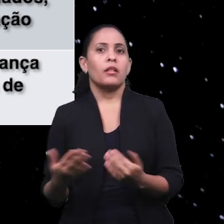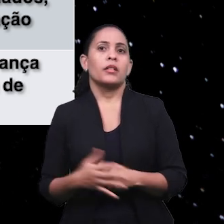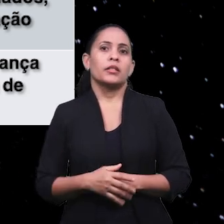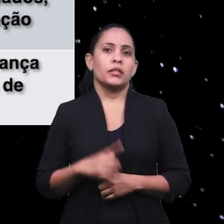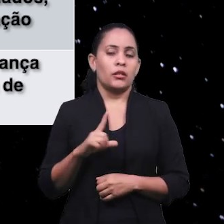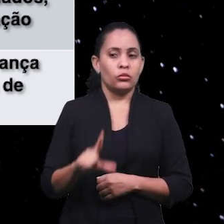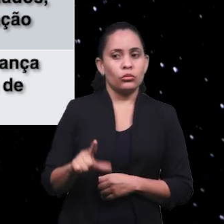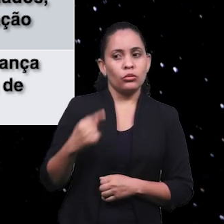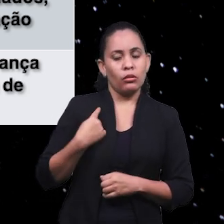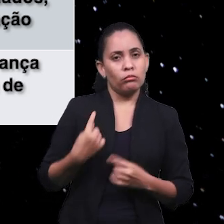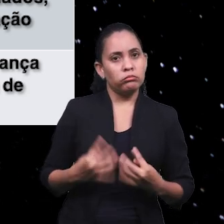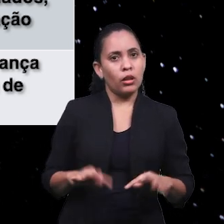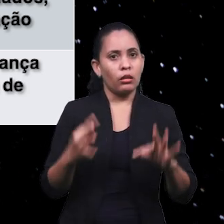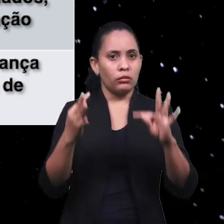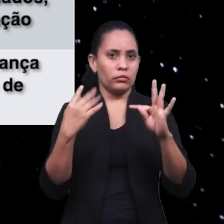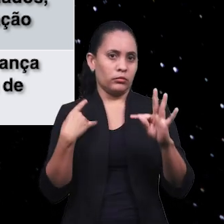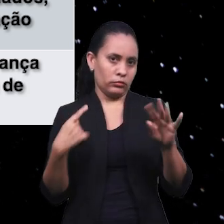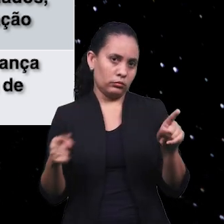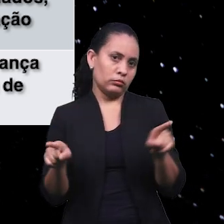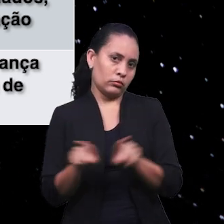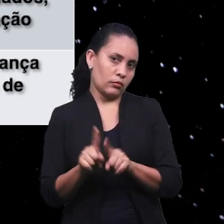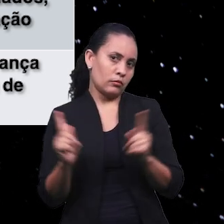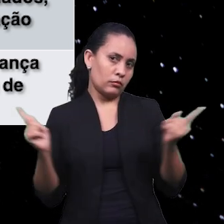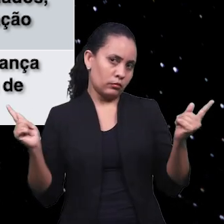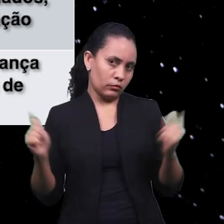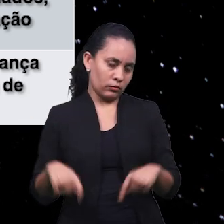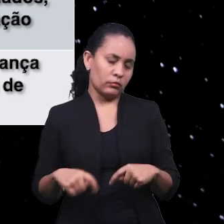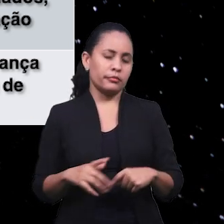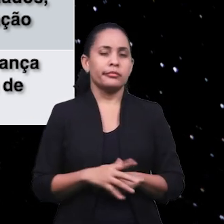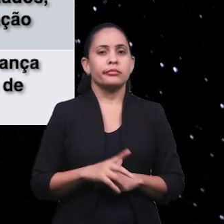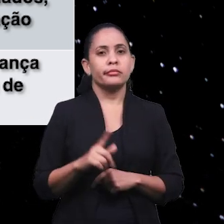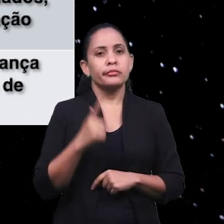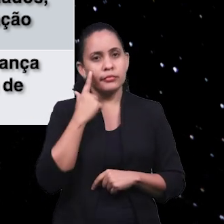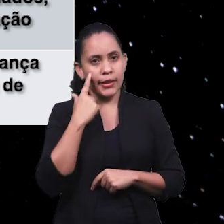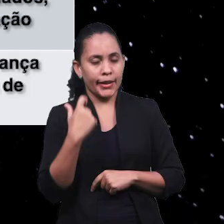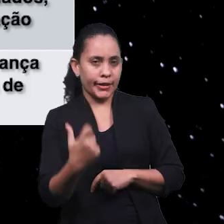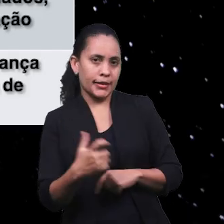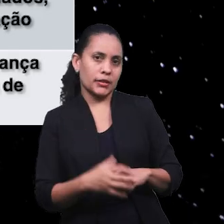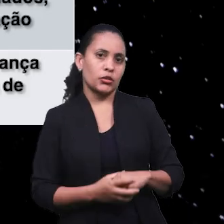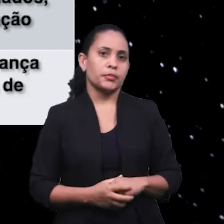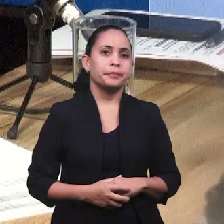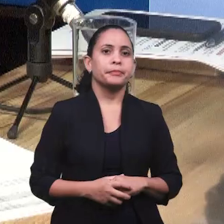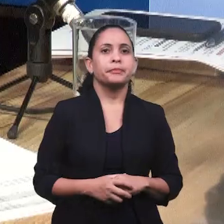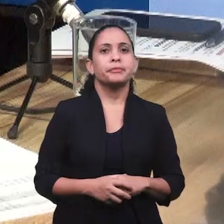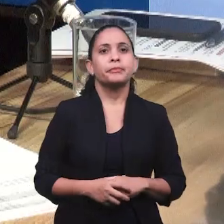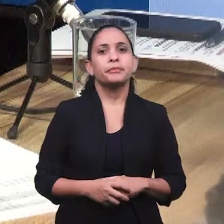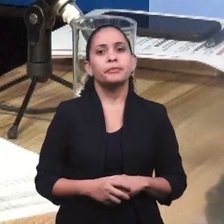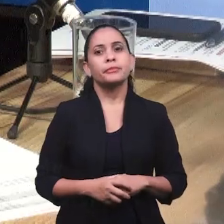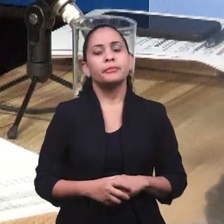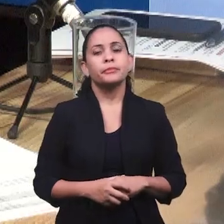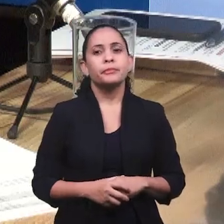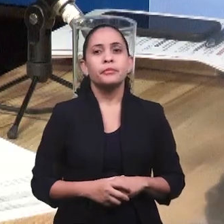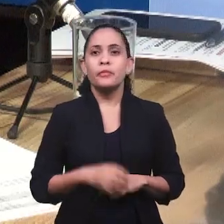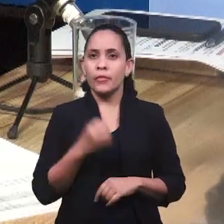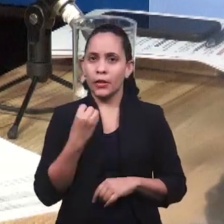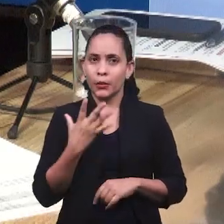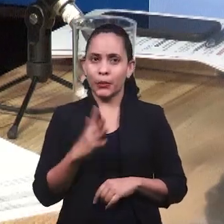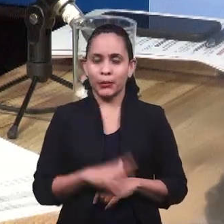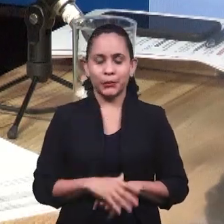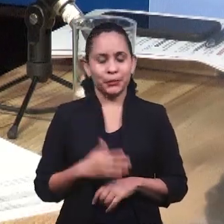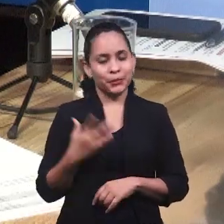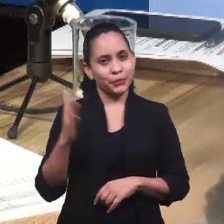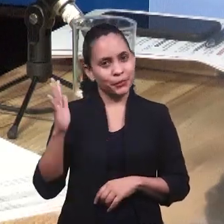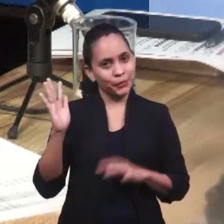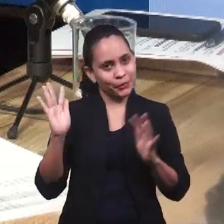essa opção dos tecnólogos aí que realmente é uma opção bem interessante também. Muito bom. Nós